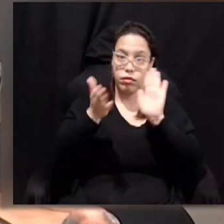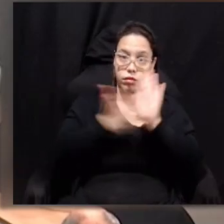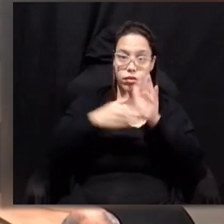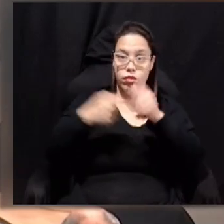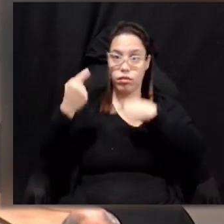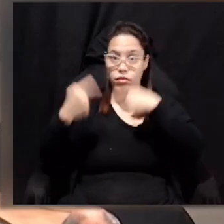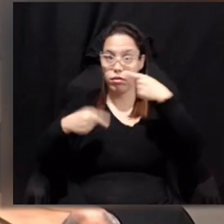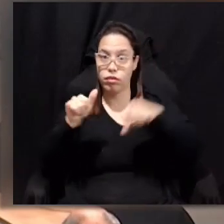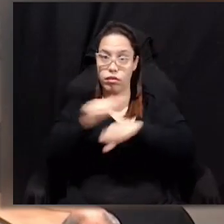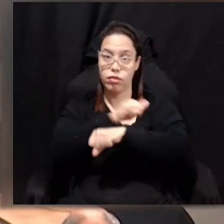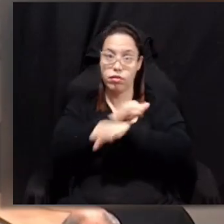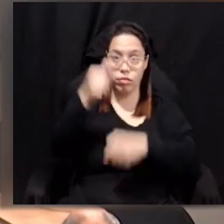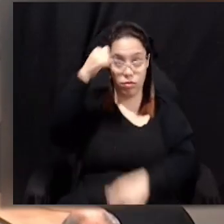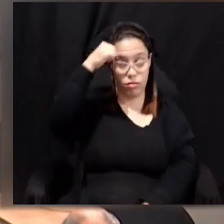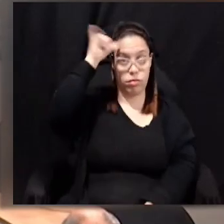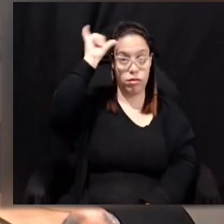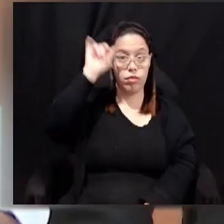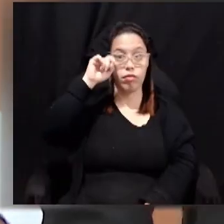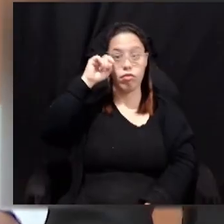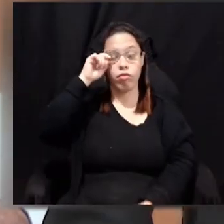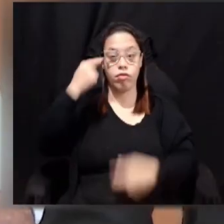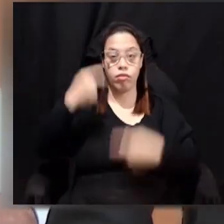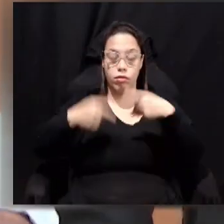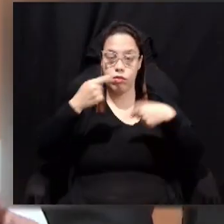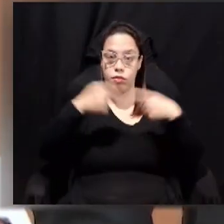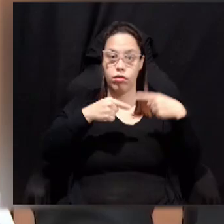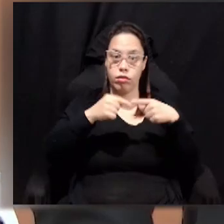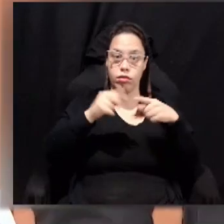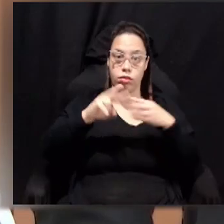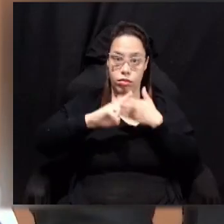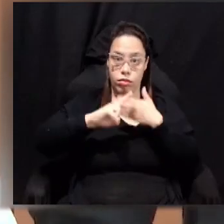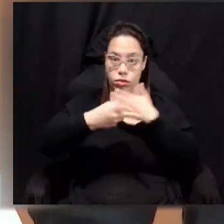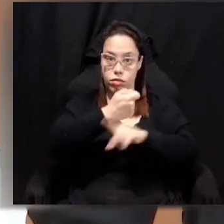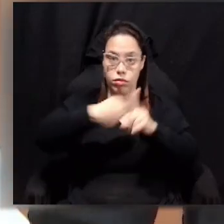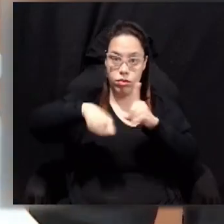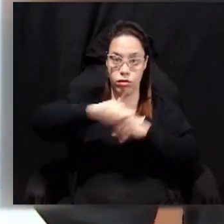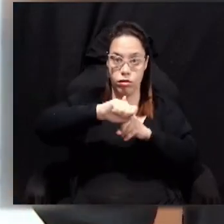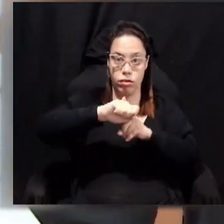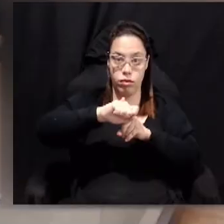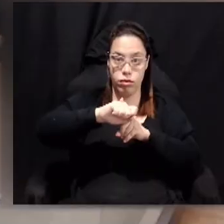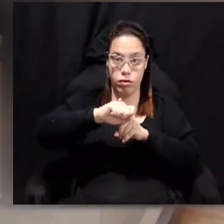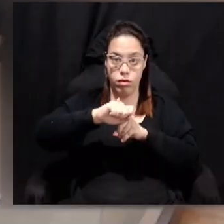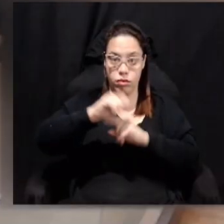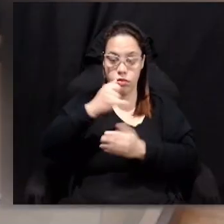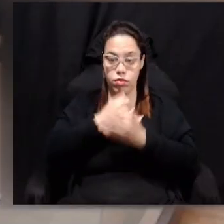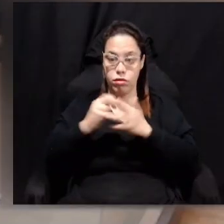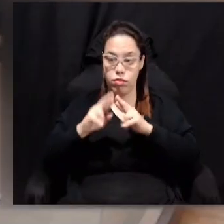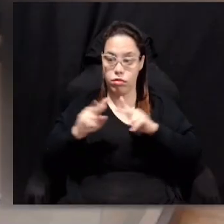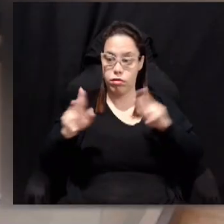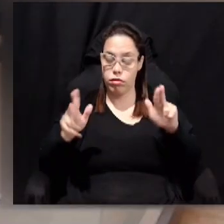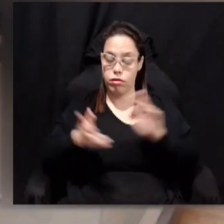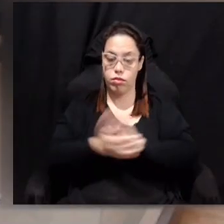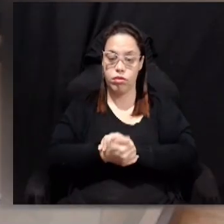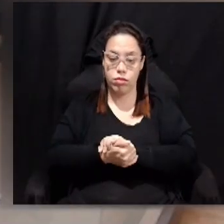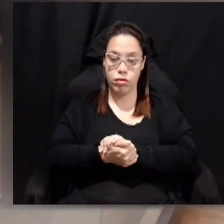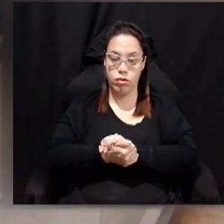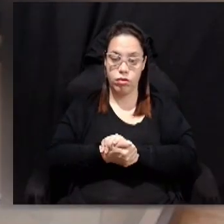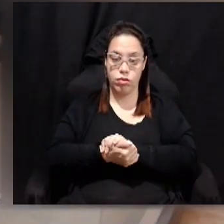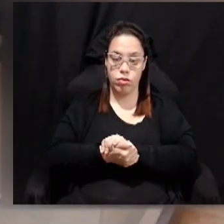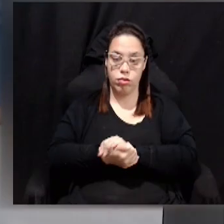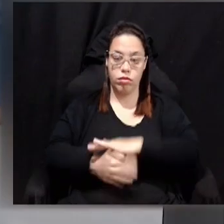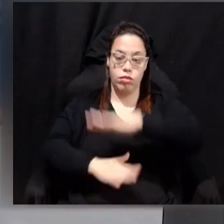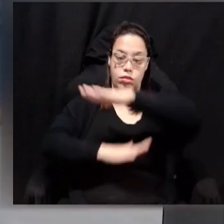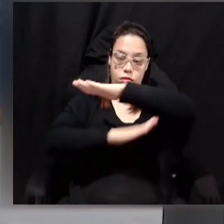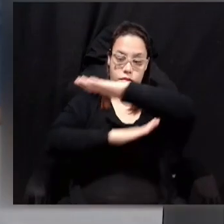de prevenção, políticas públicas e o impacto social do consumo de substâncias psicoativas, a Câmara Municipal, por meio da